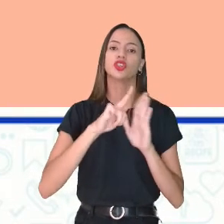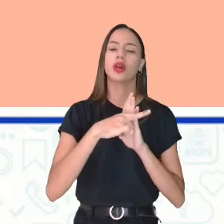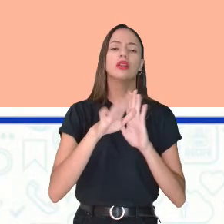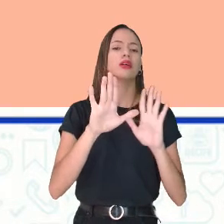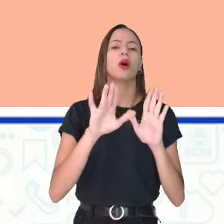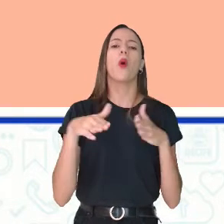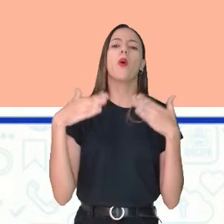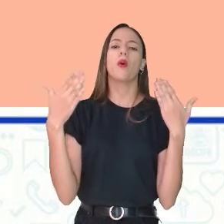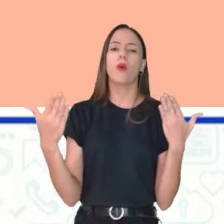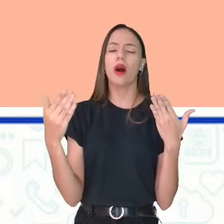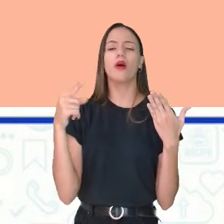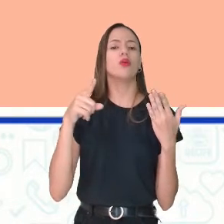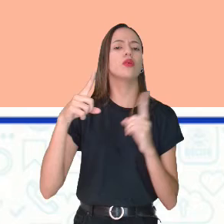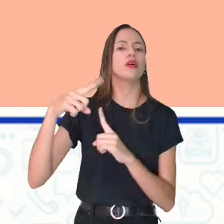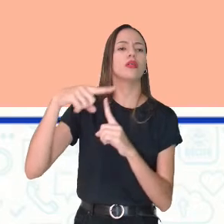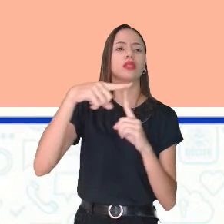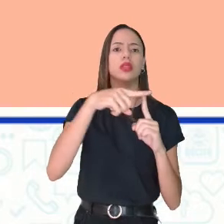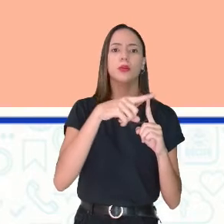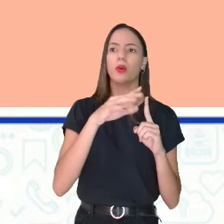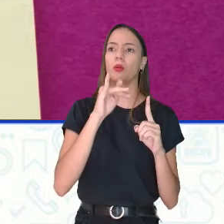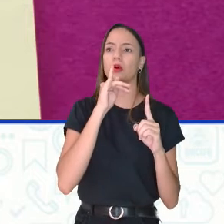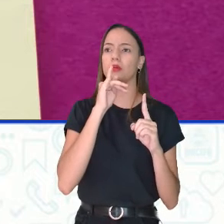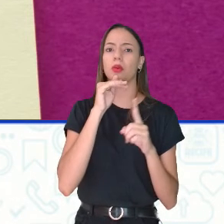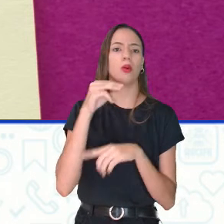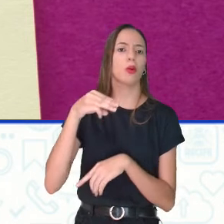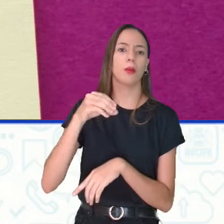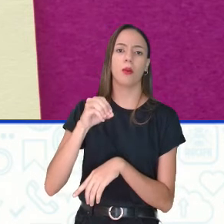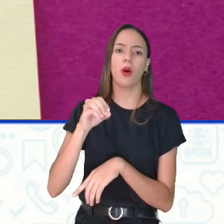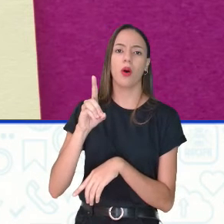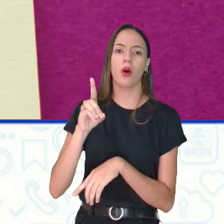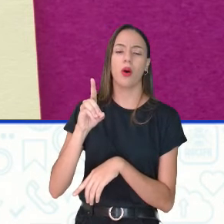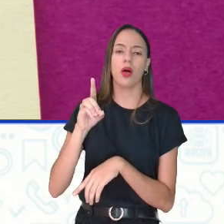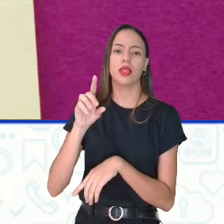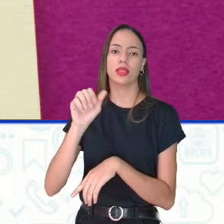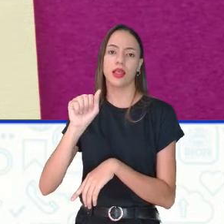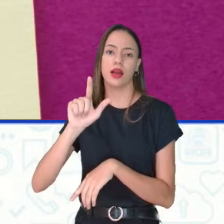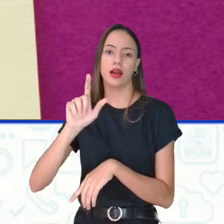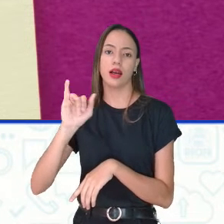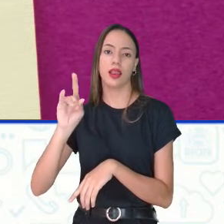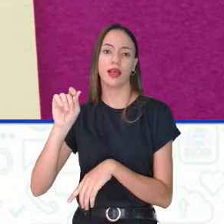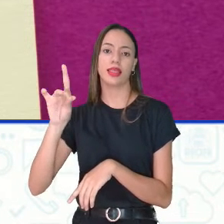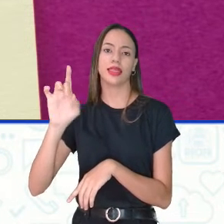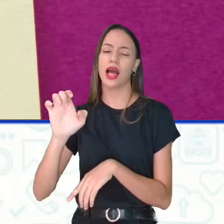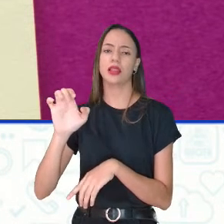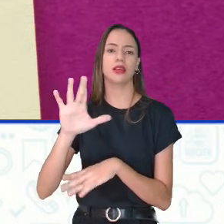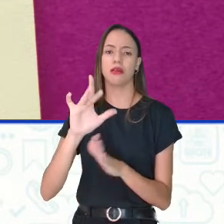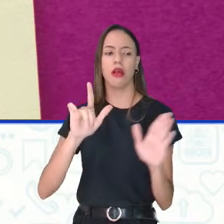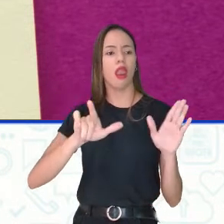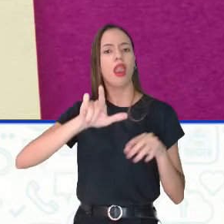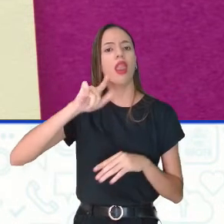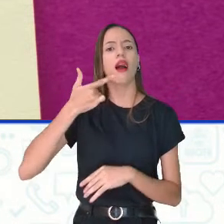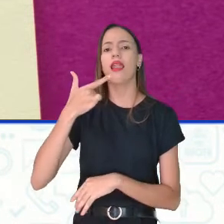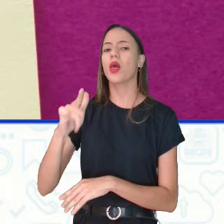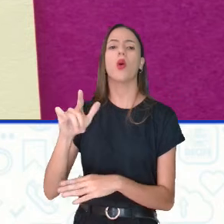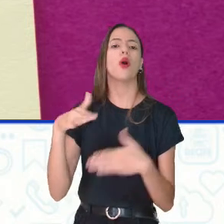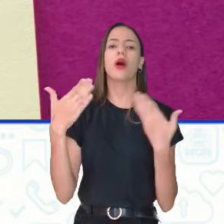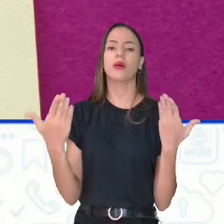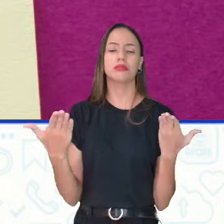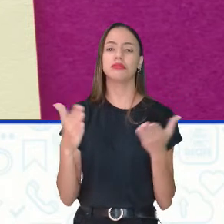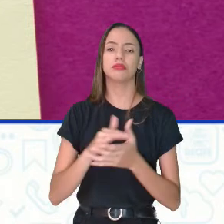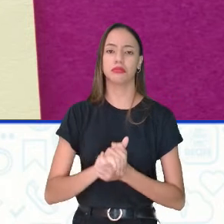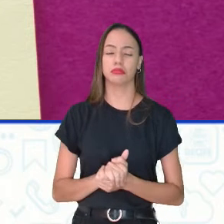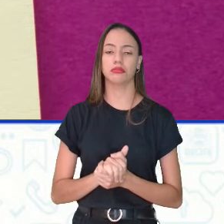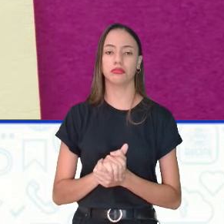qual a modalidade que predomina? A modalidade da língua, não é? Predomina